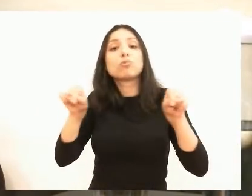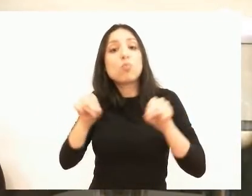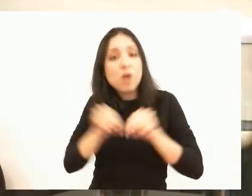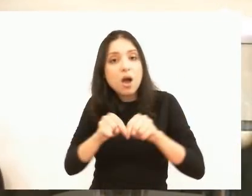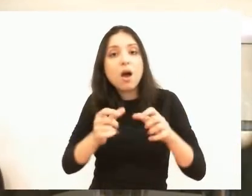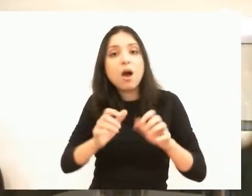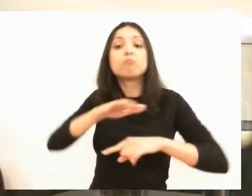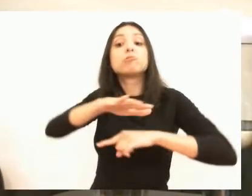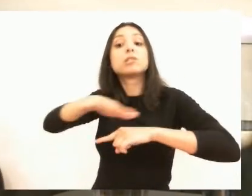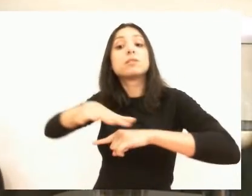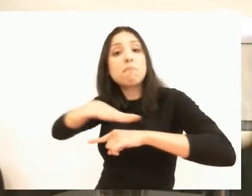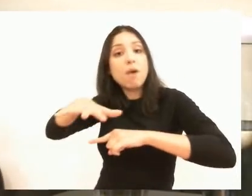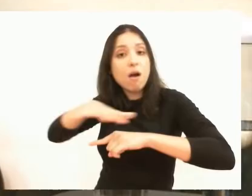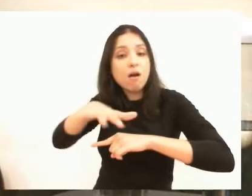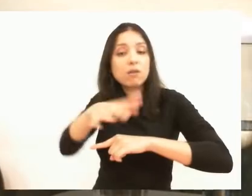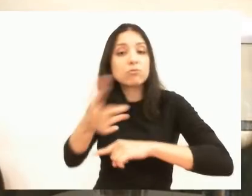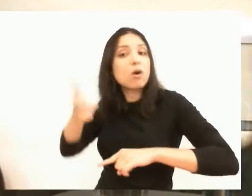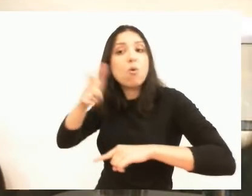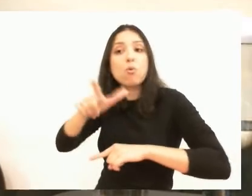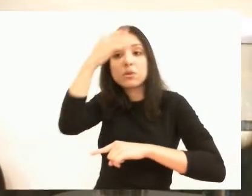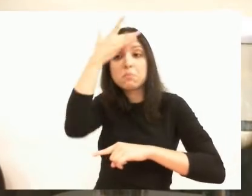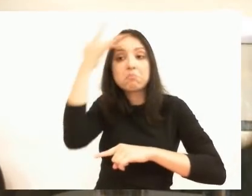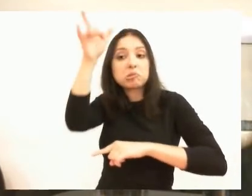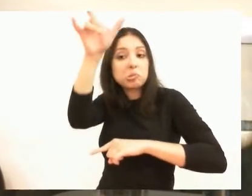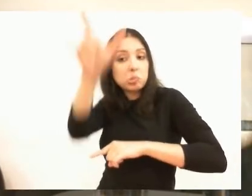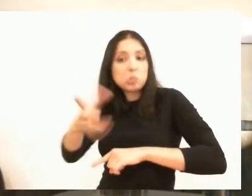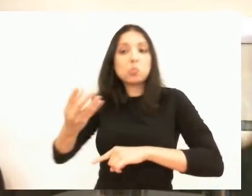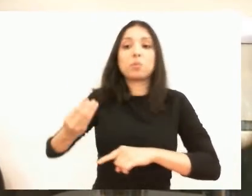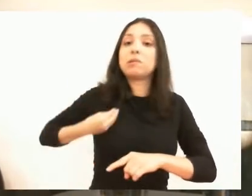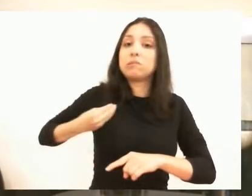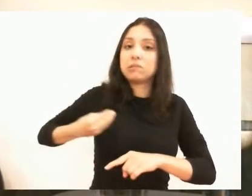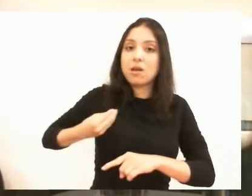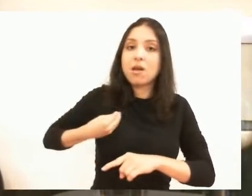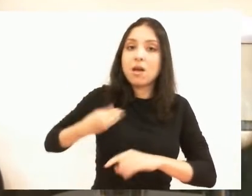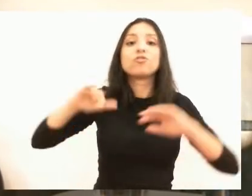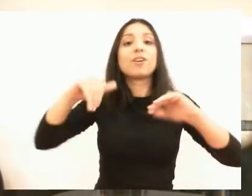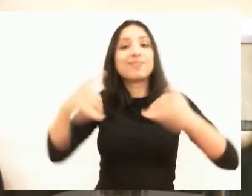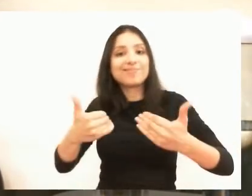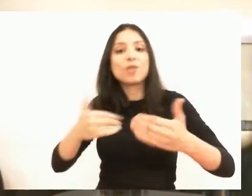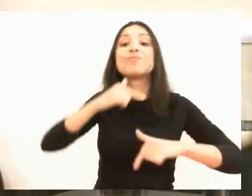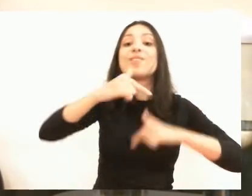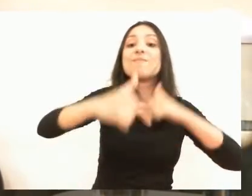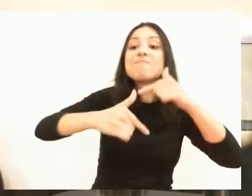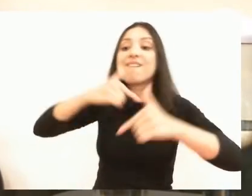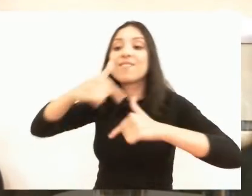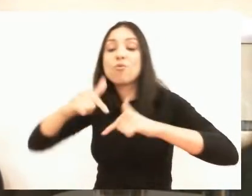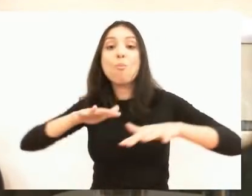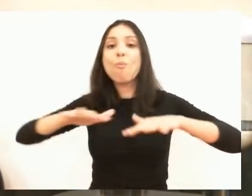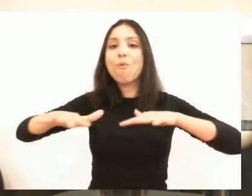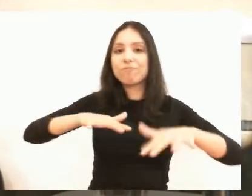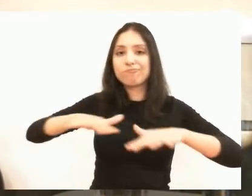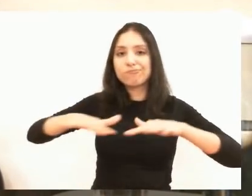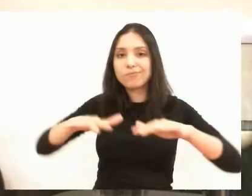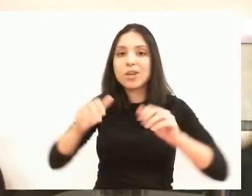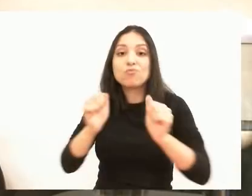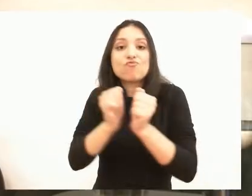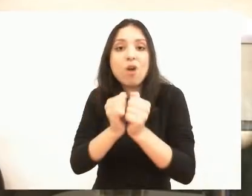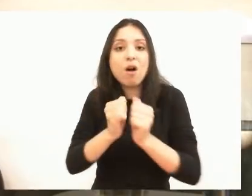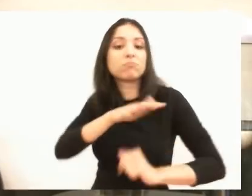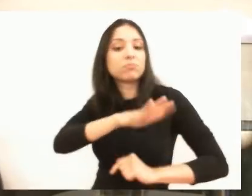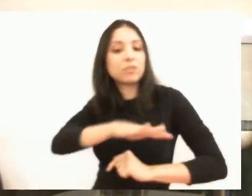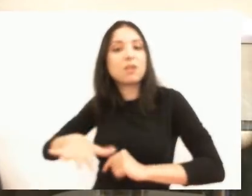como esses três estados de atenção trabalhados simultaneamente trabalhados em sinergia a criança